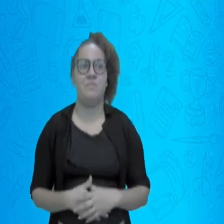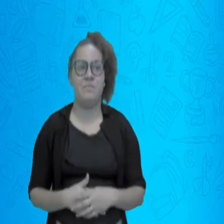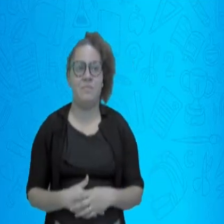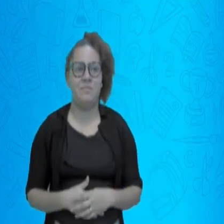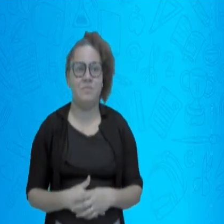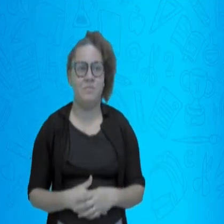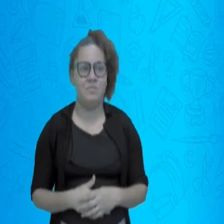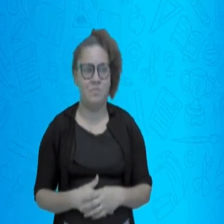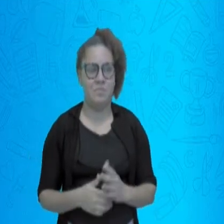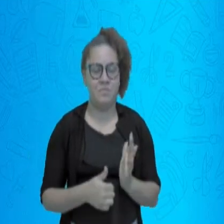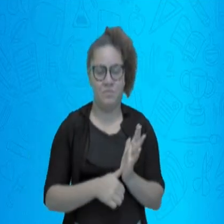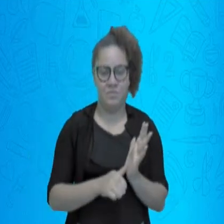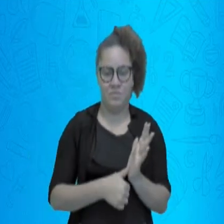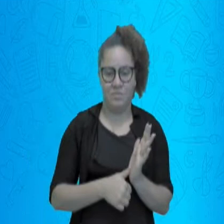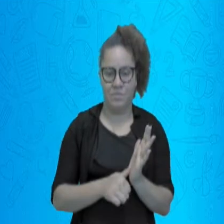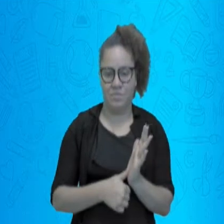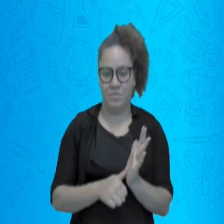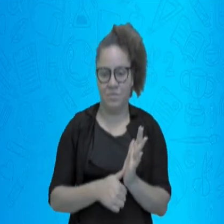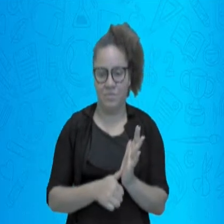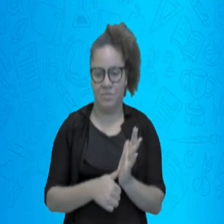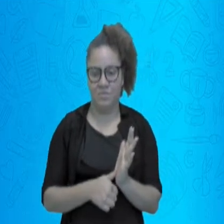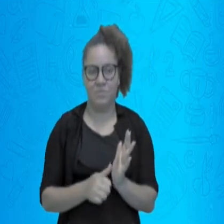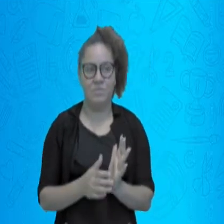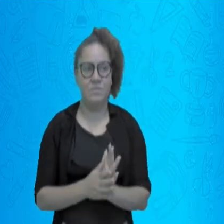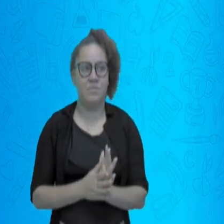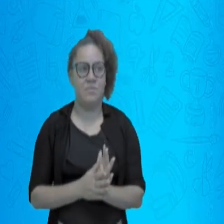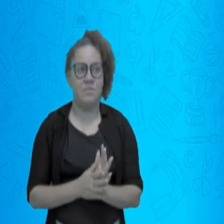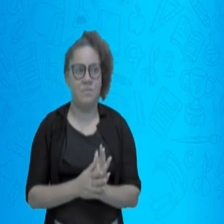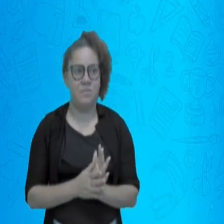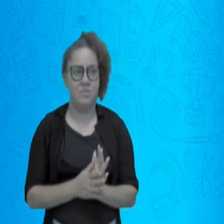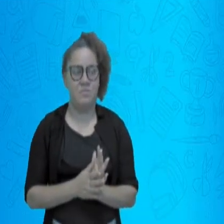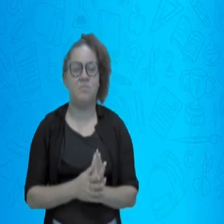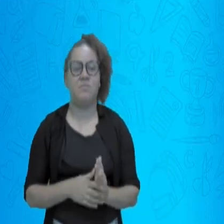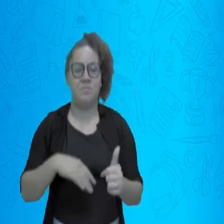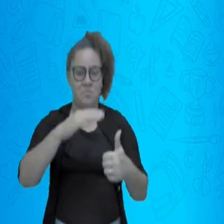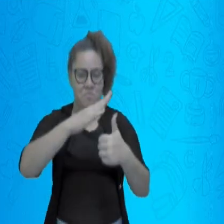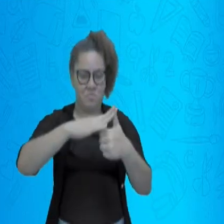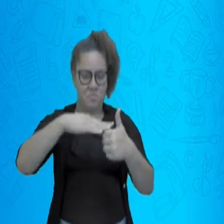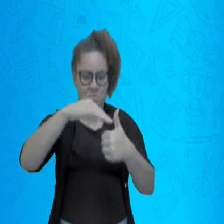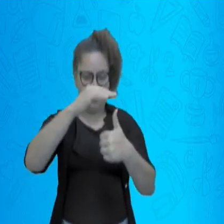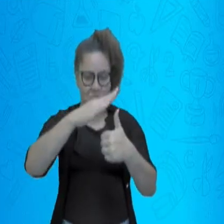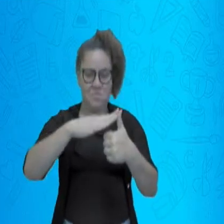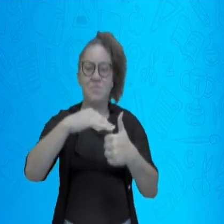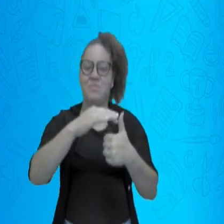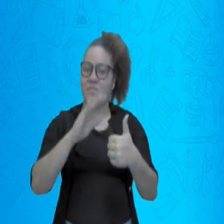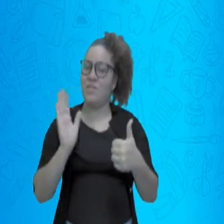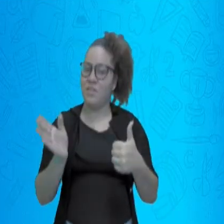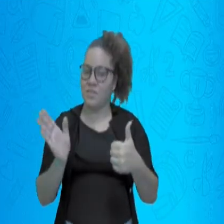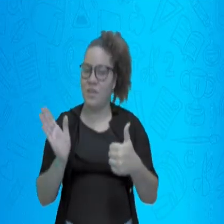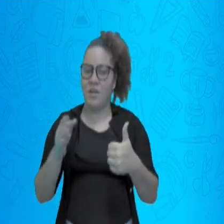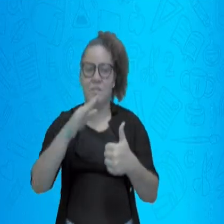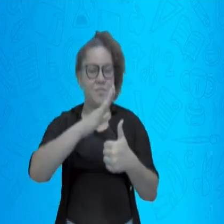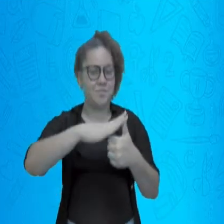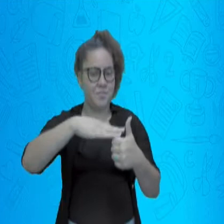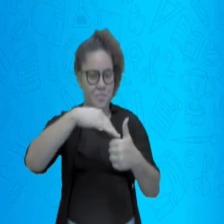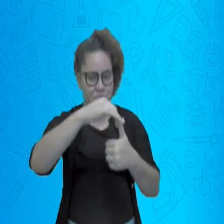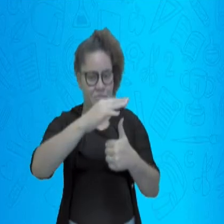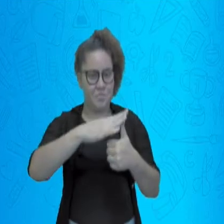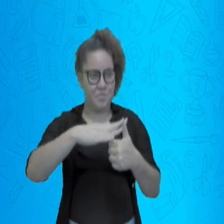a gente vai até o estabelecimento e eles passam uma tinta no nosso dedo, não é isso que acontece? E a gente